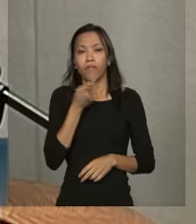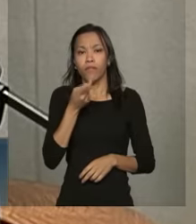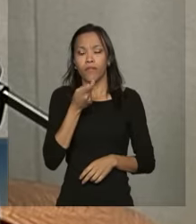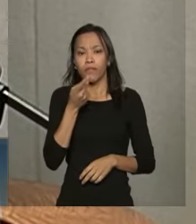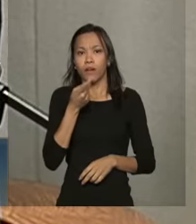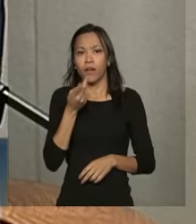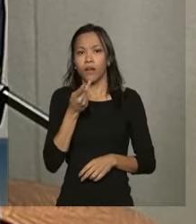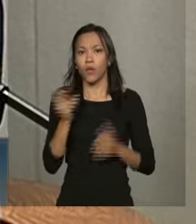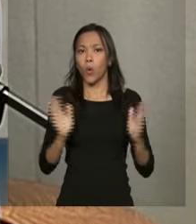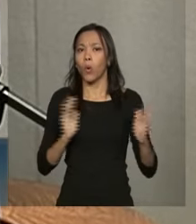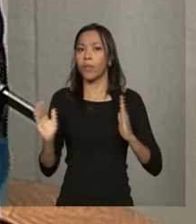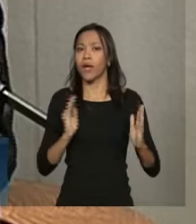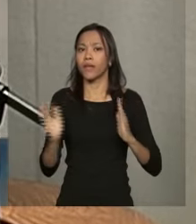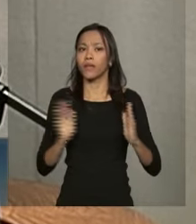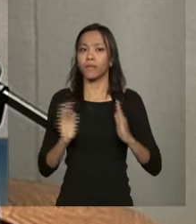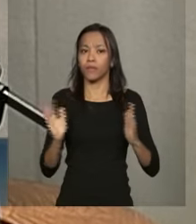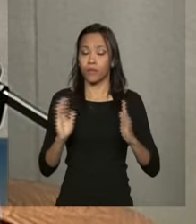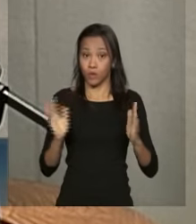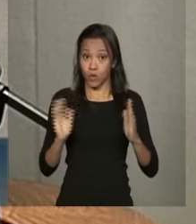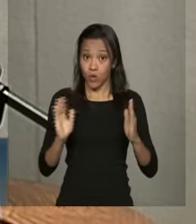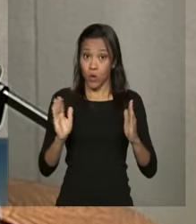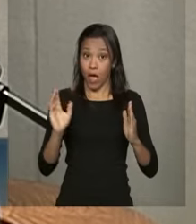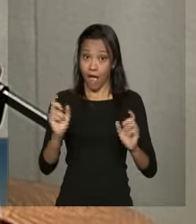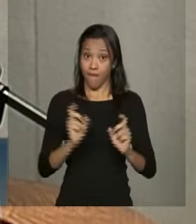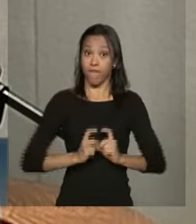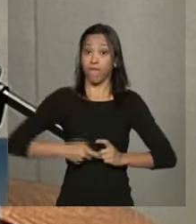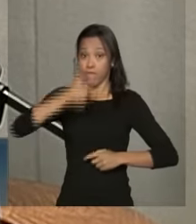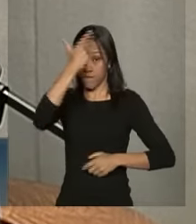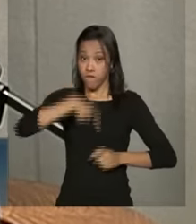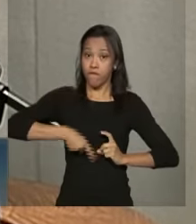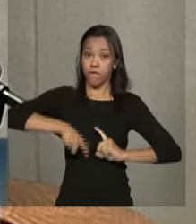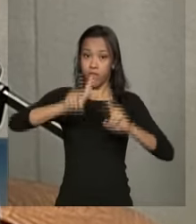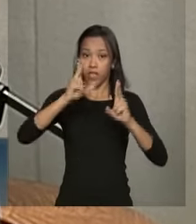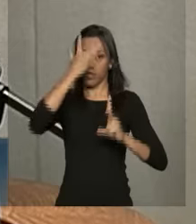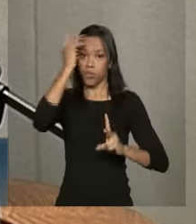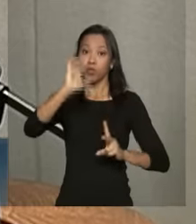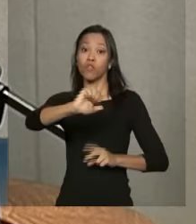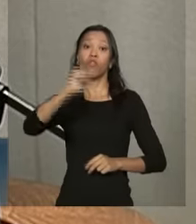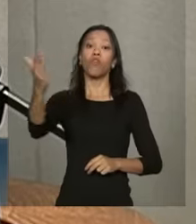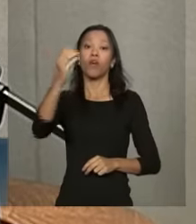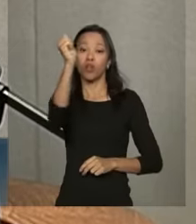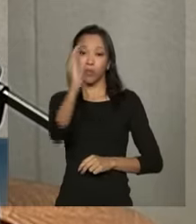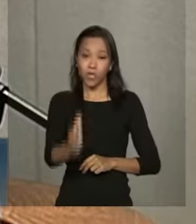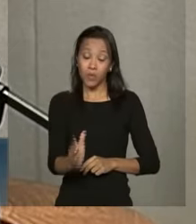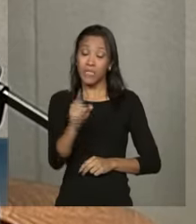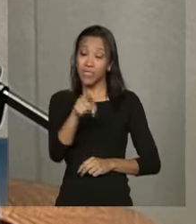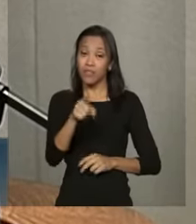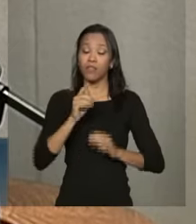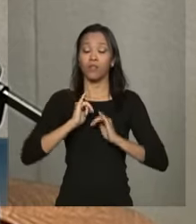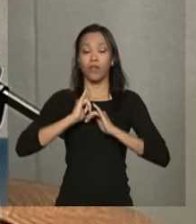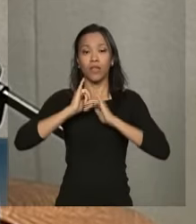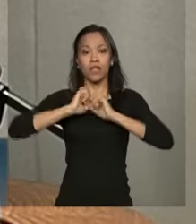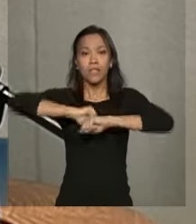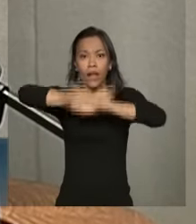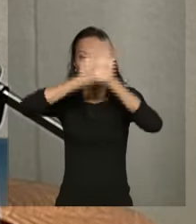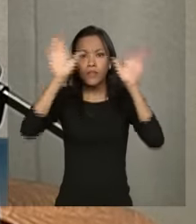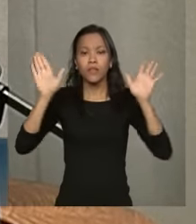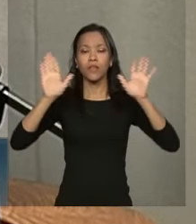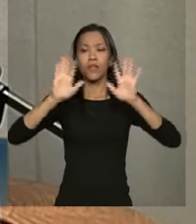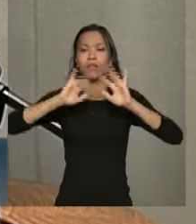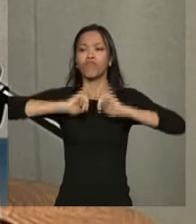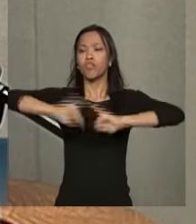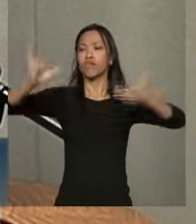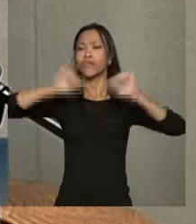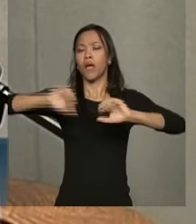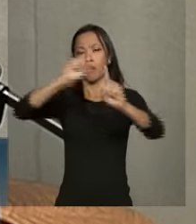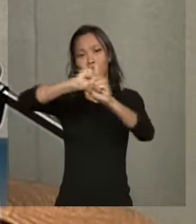dados de tráfico internacional o que nos ajuda a esclarecer a sociedade a todos aqueles que se envolvem com tema de